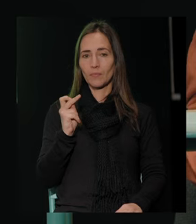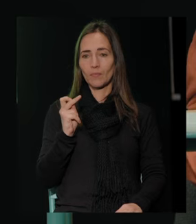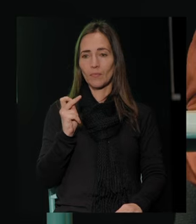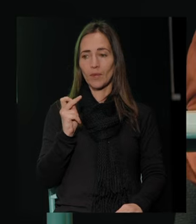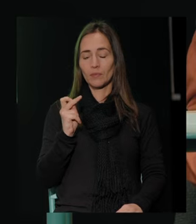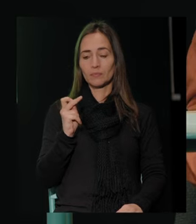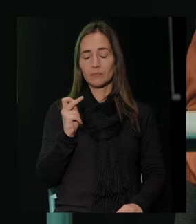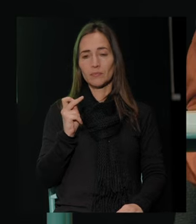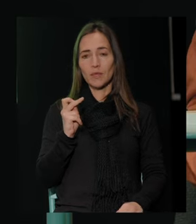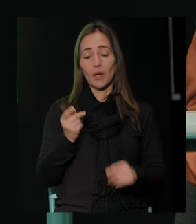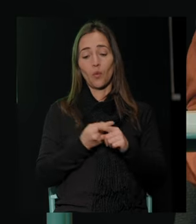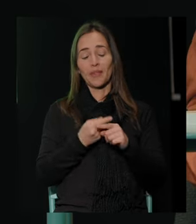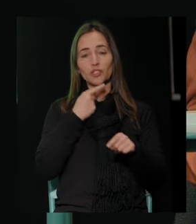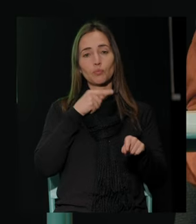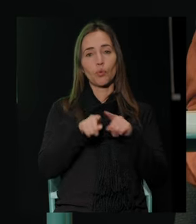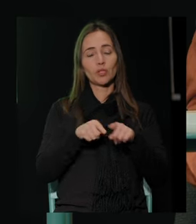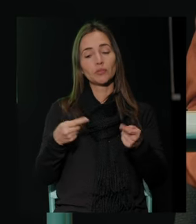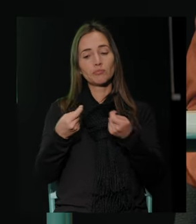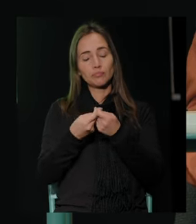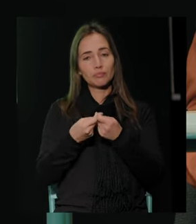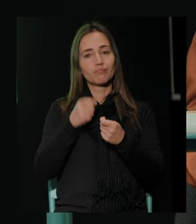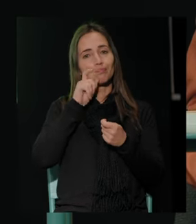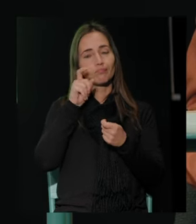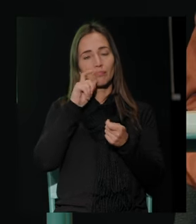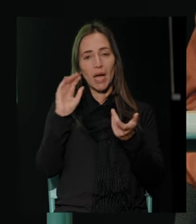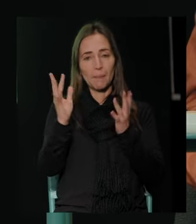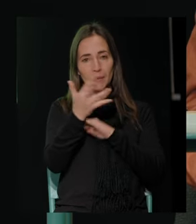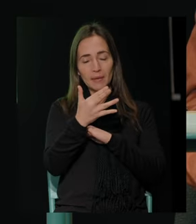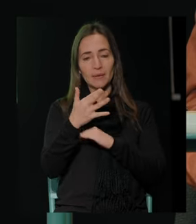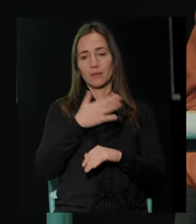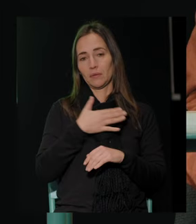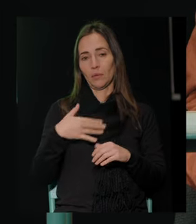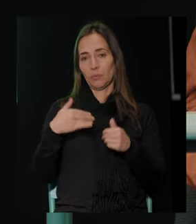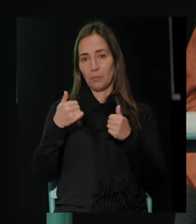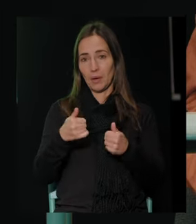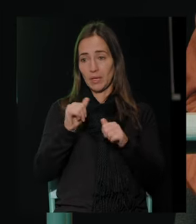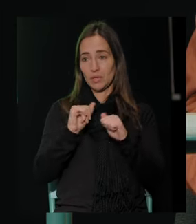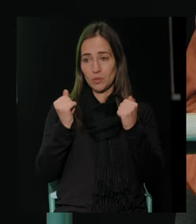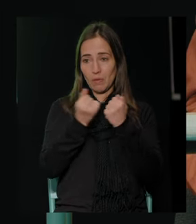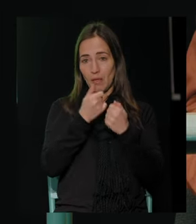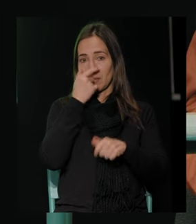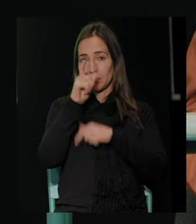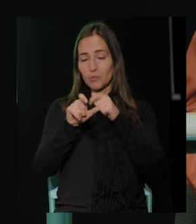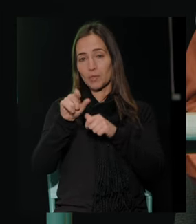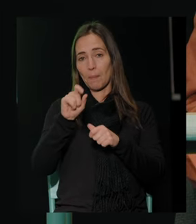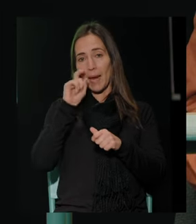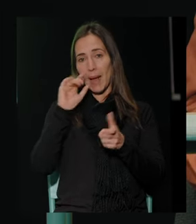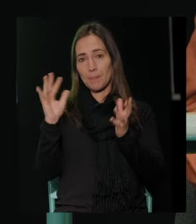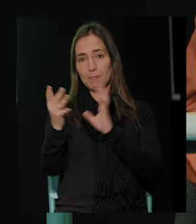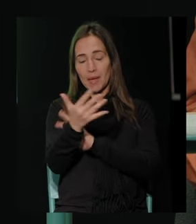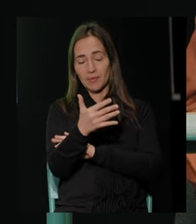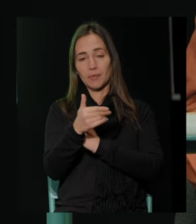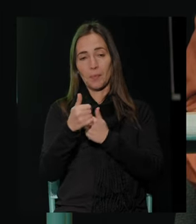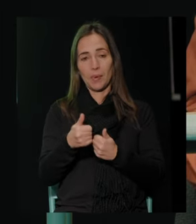político tinham os interesses alinhados no restauro ecológico e no bem-estar não só social, mas também ambiental. E então